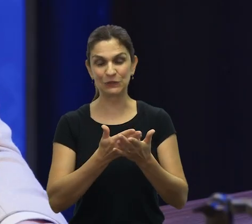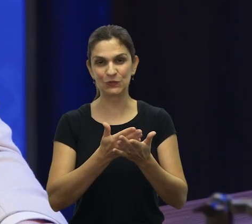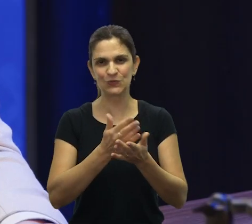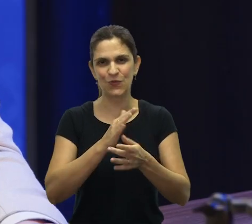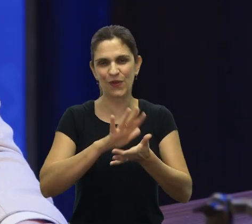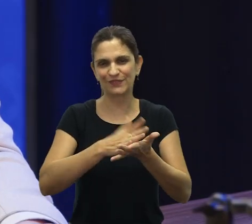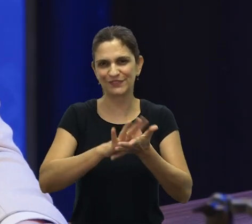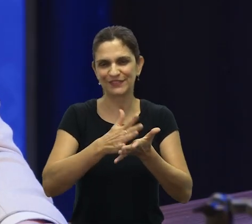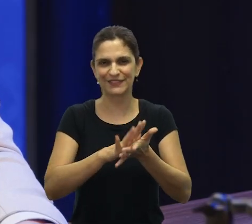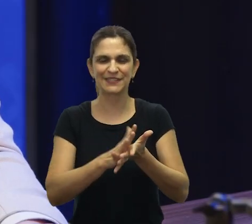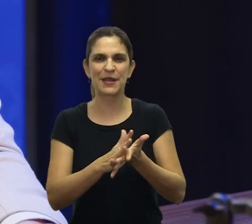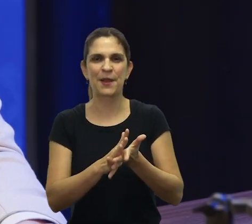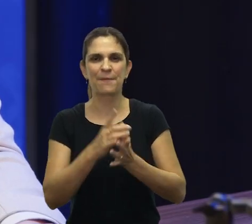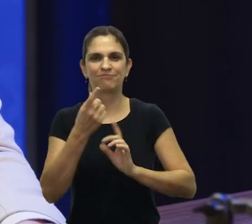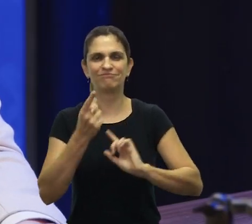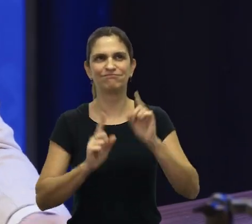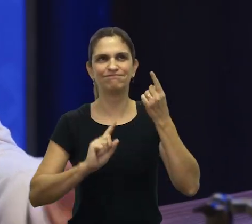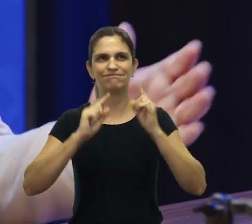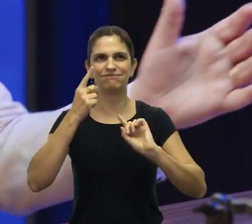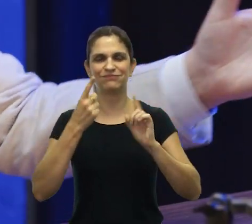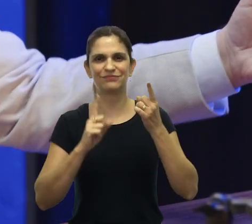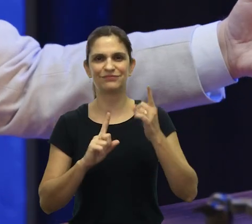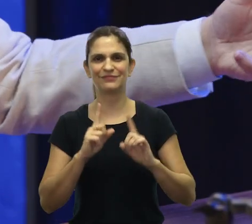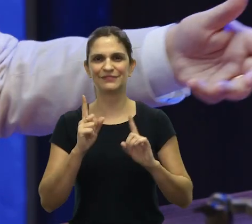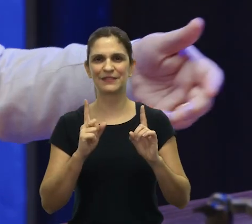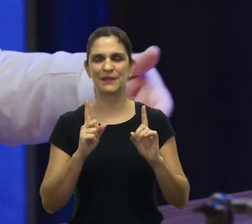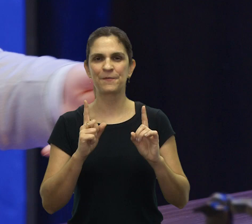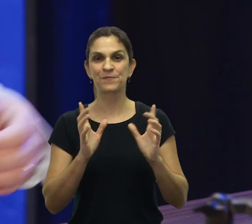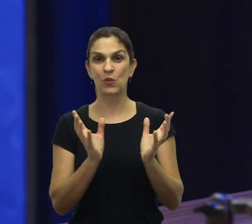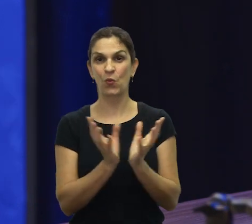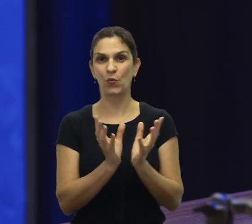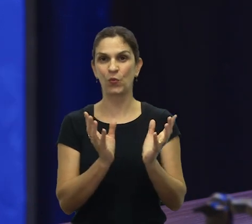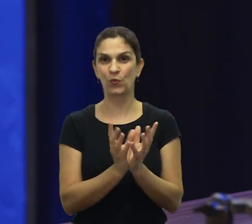Que você está na bateria, é o momento que as pessoas estão ali,